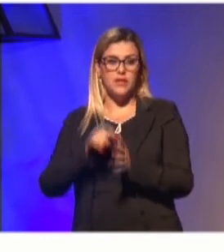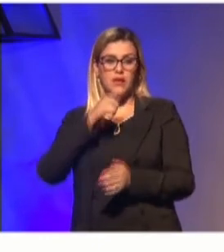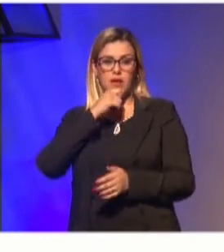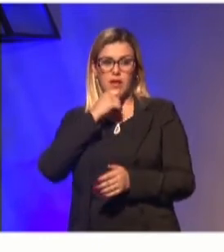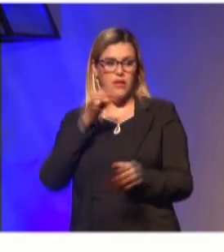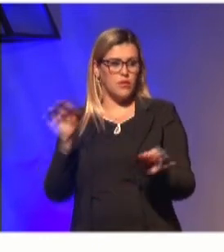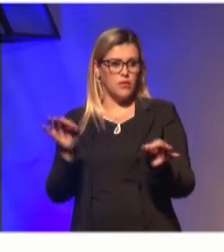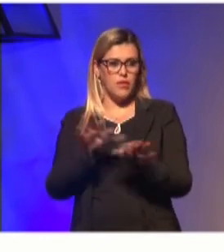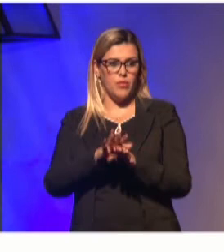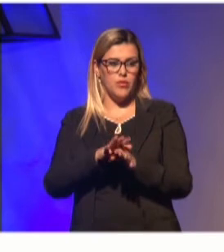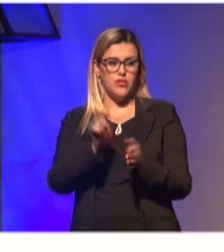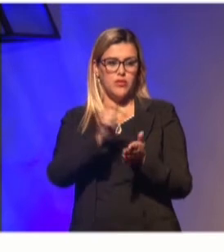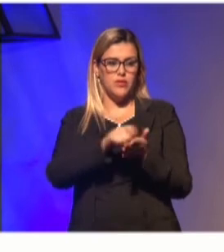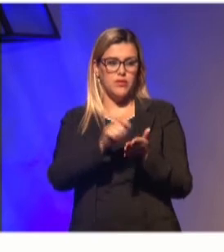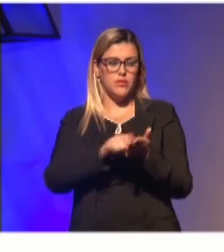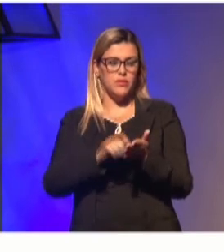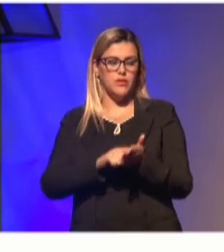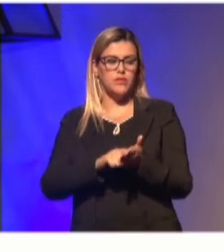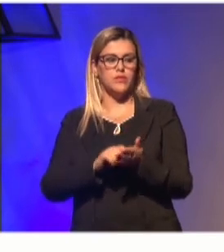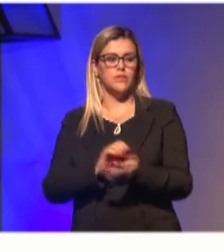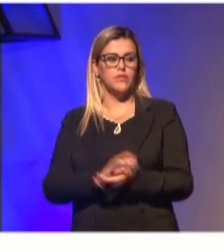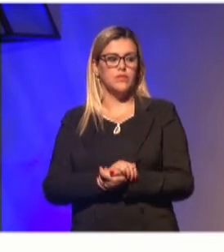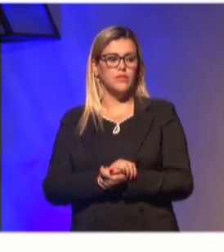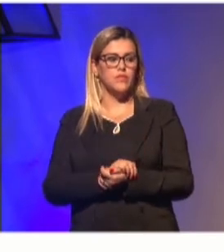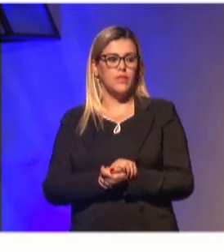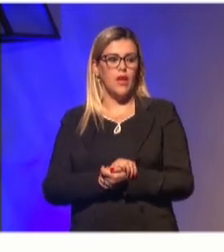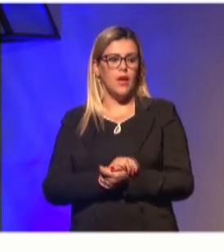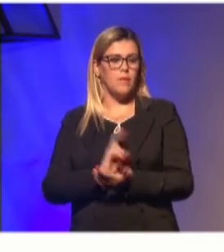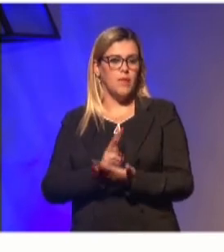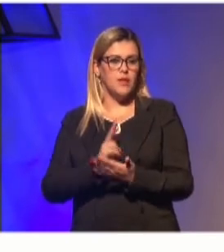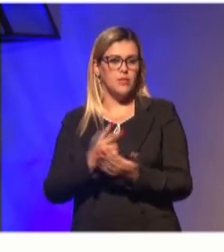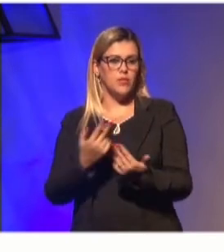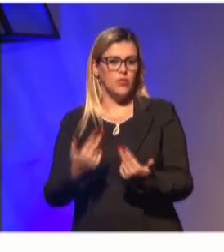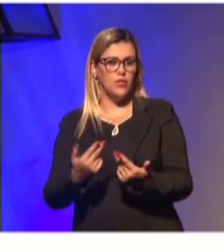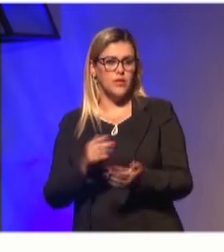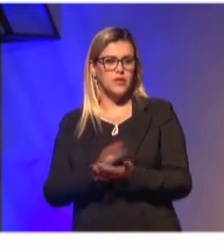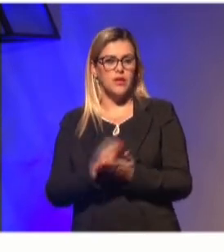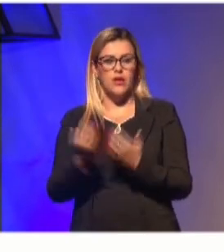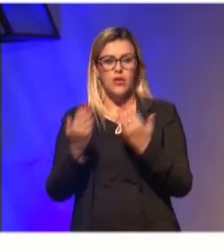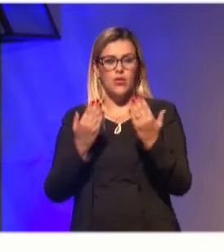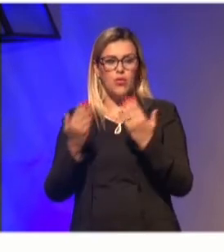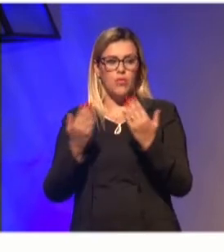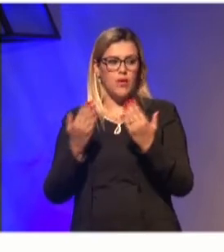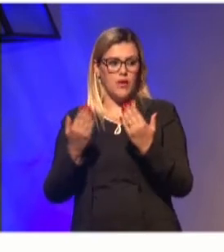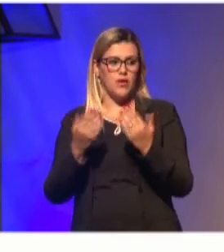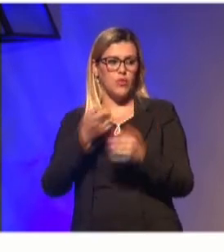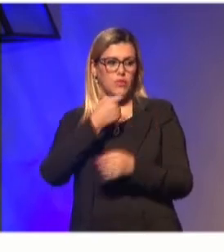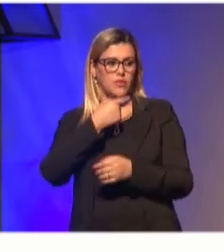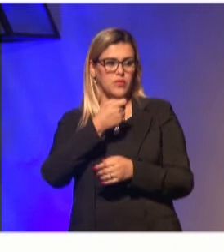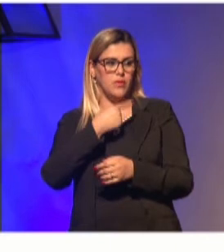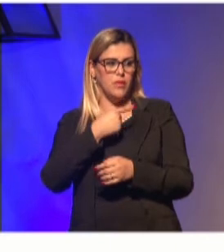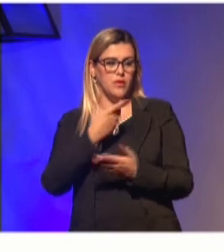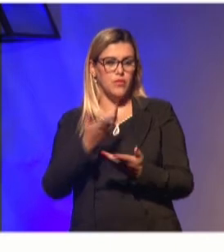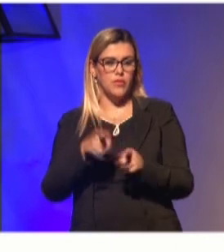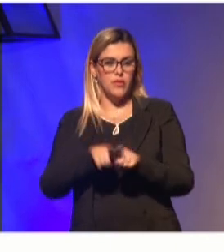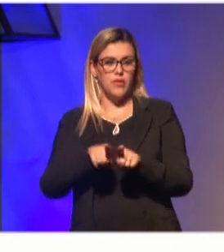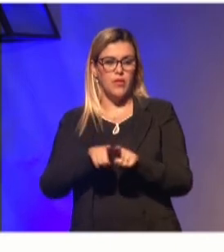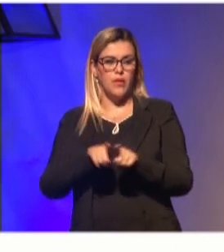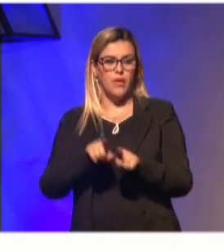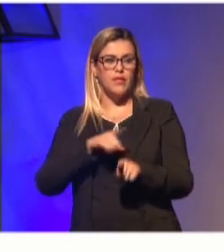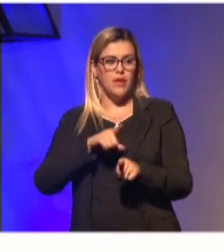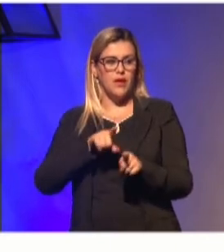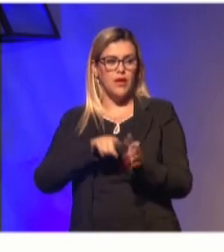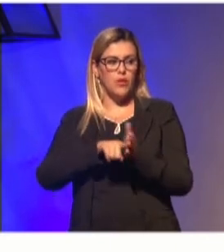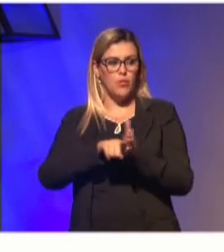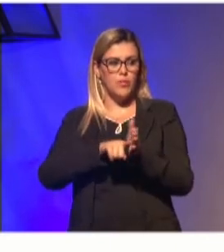de escrita, né? Seguindo essa mesma linha, comparando com a simvastatina, que a estatina também tem alguns estudos